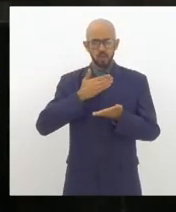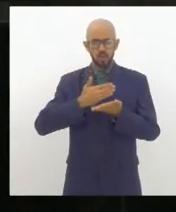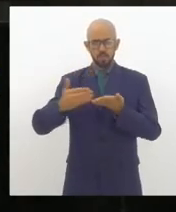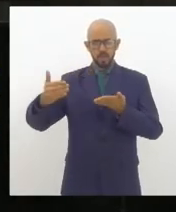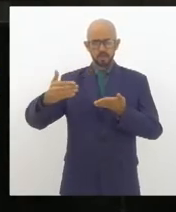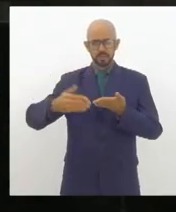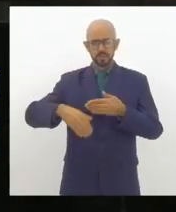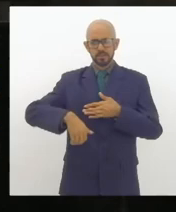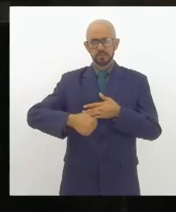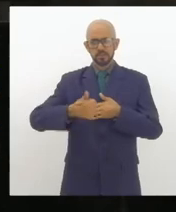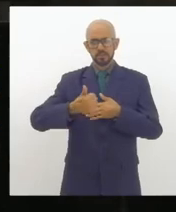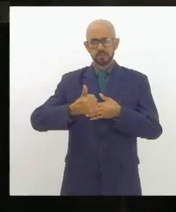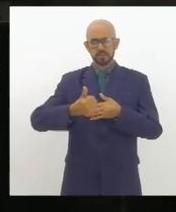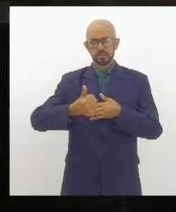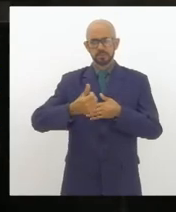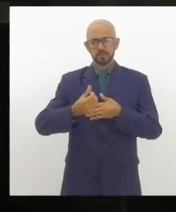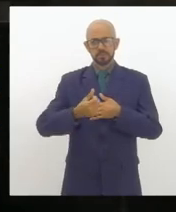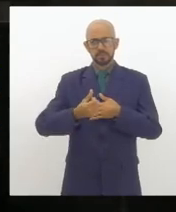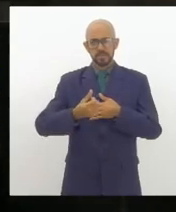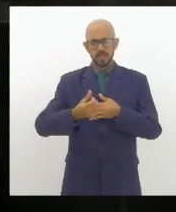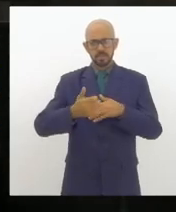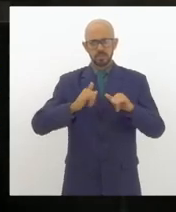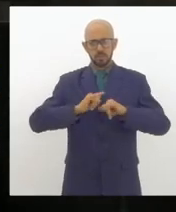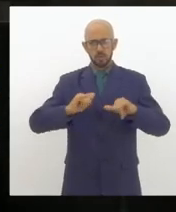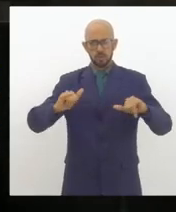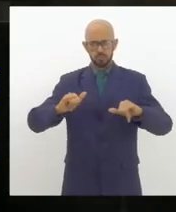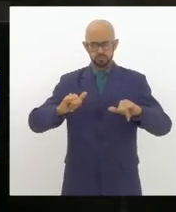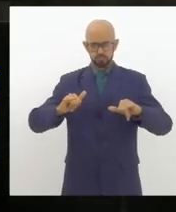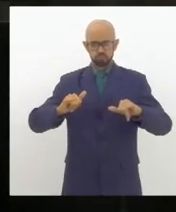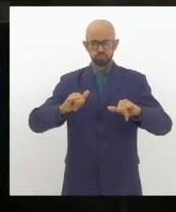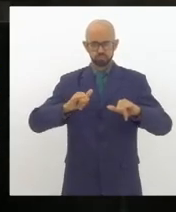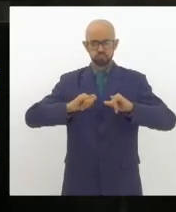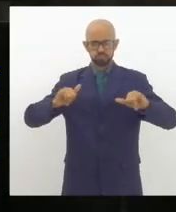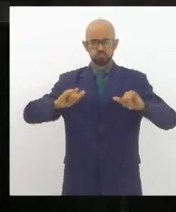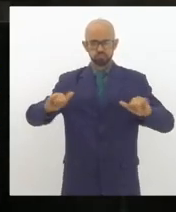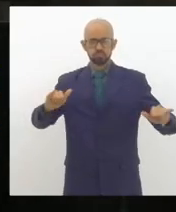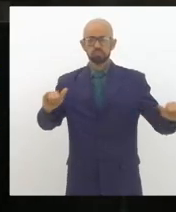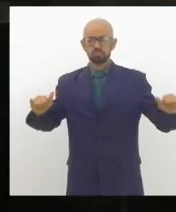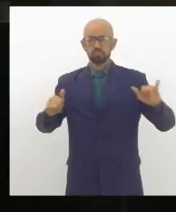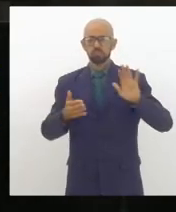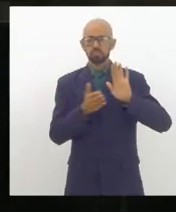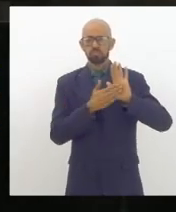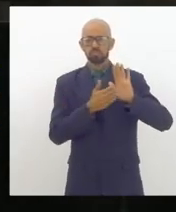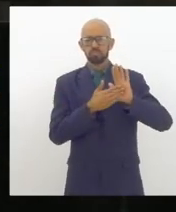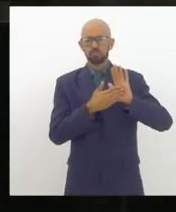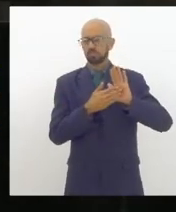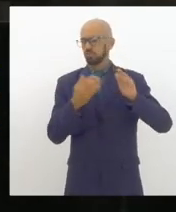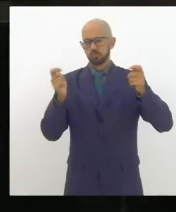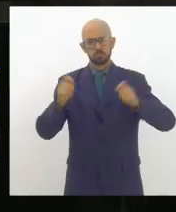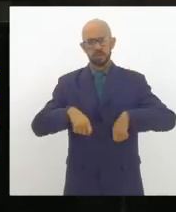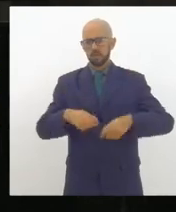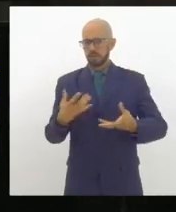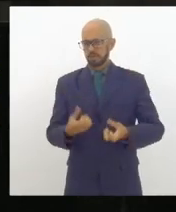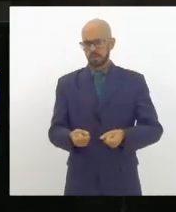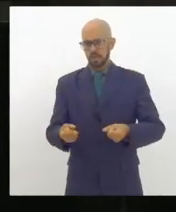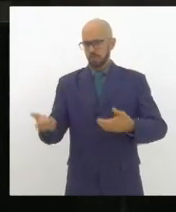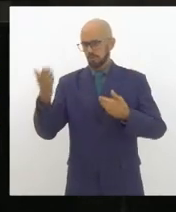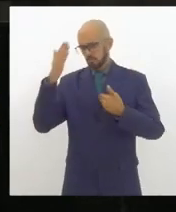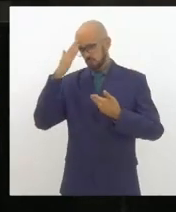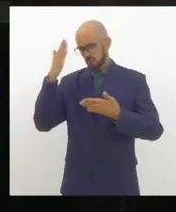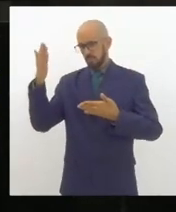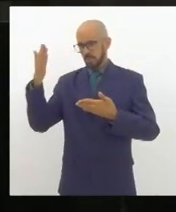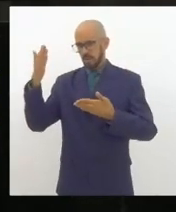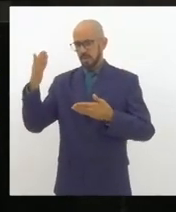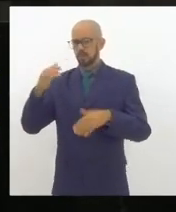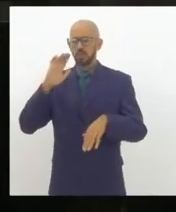16, começam as campanhas eleitorais, é inaceitável, senhora presidente. Muito obrigado. Eu acho que